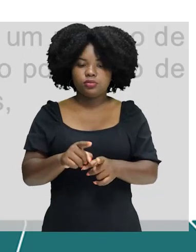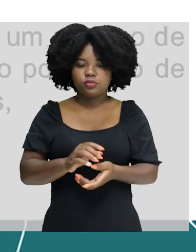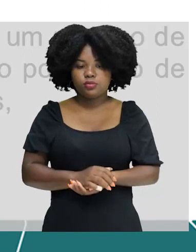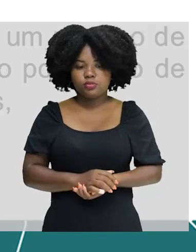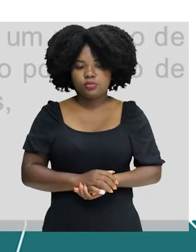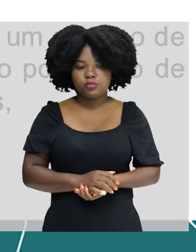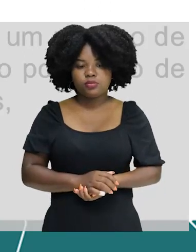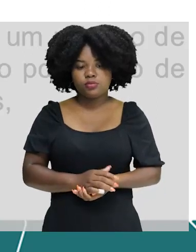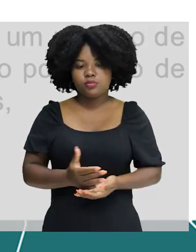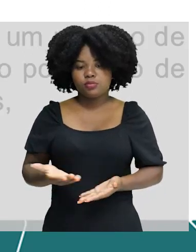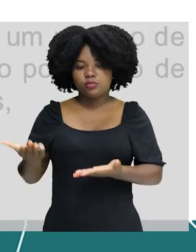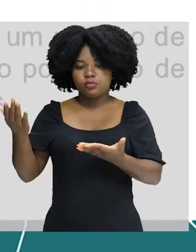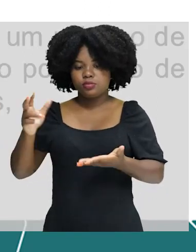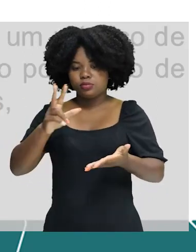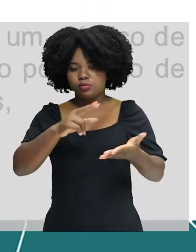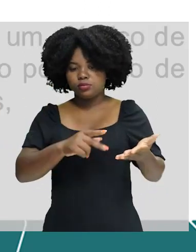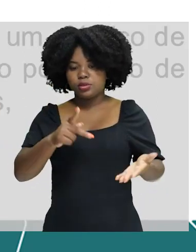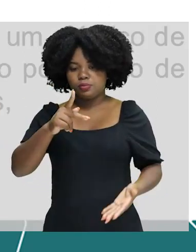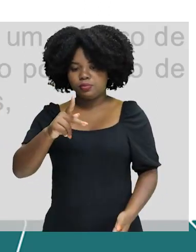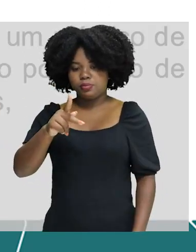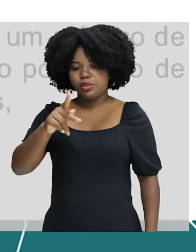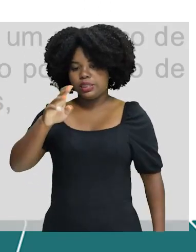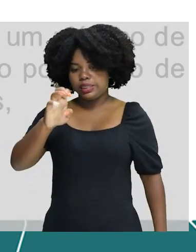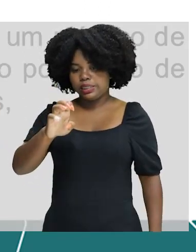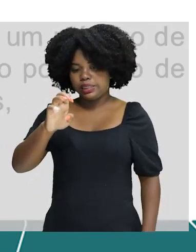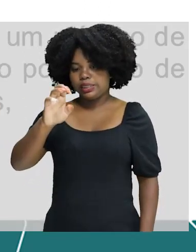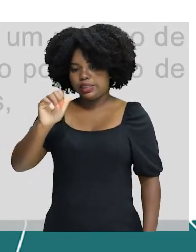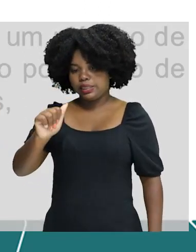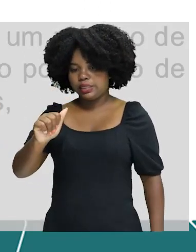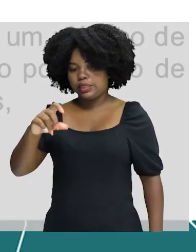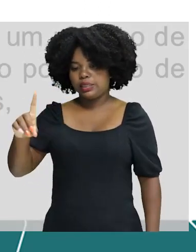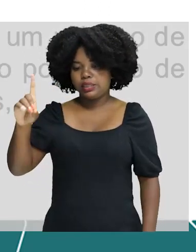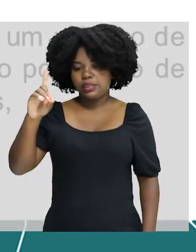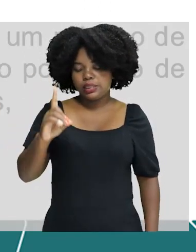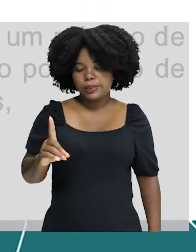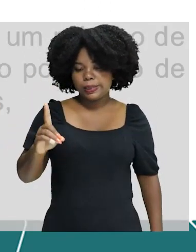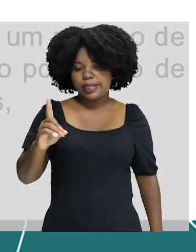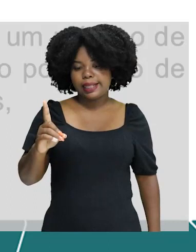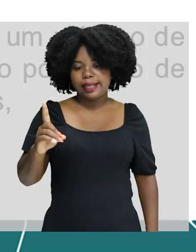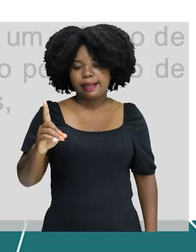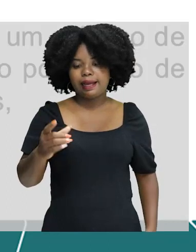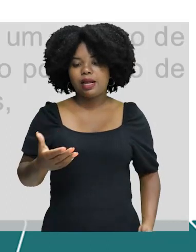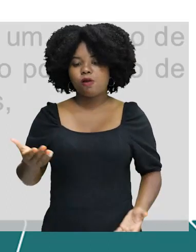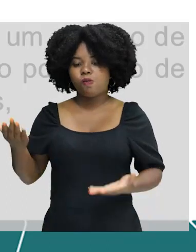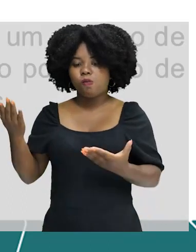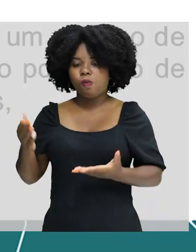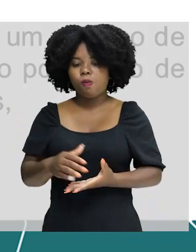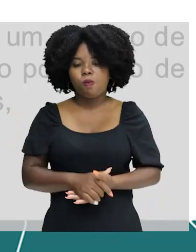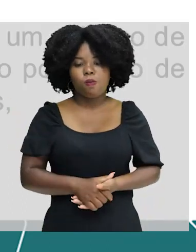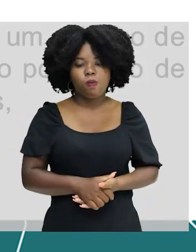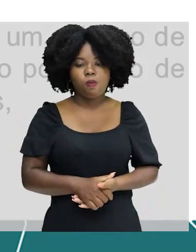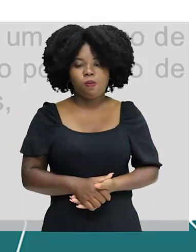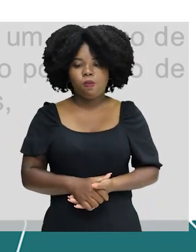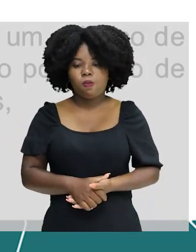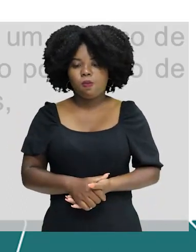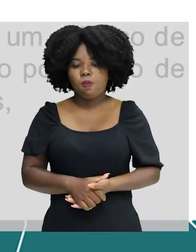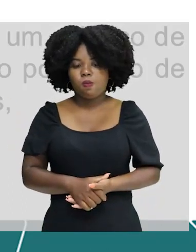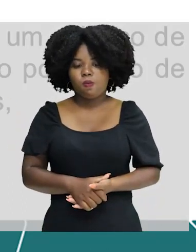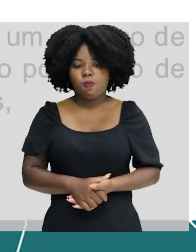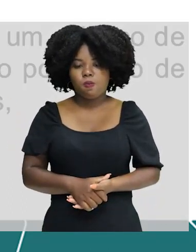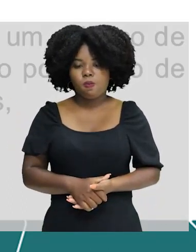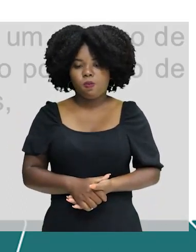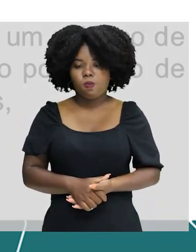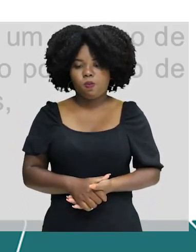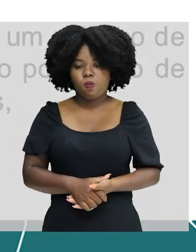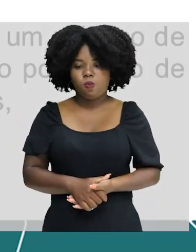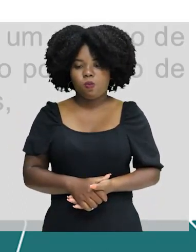de alta intensidade, que vamos usar a sigla PEAD, obtido sob